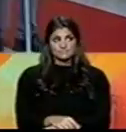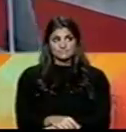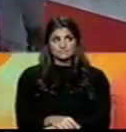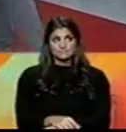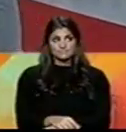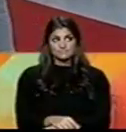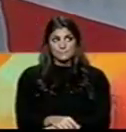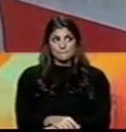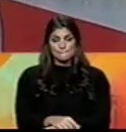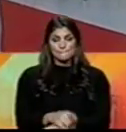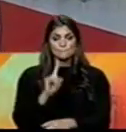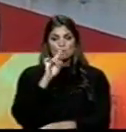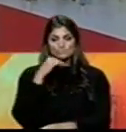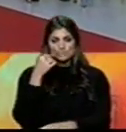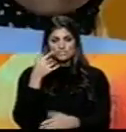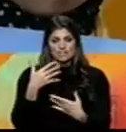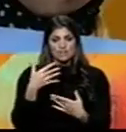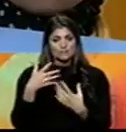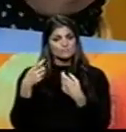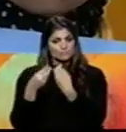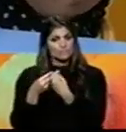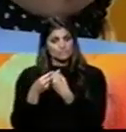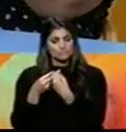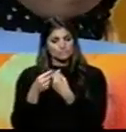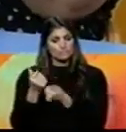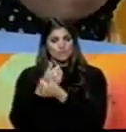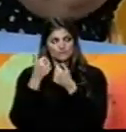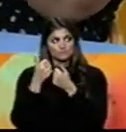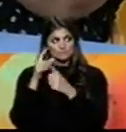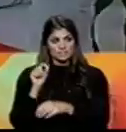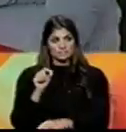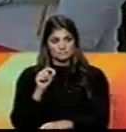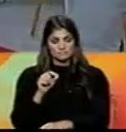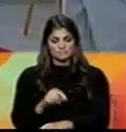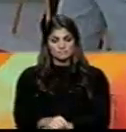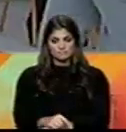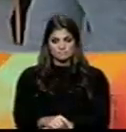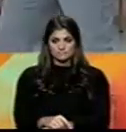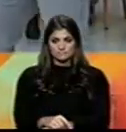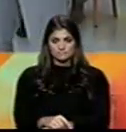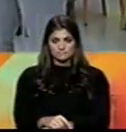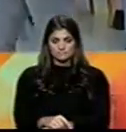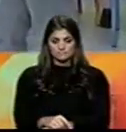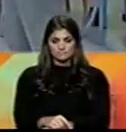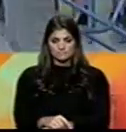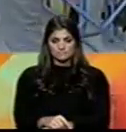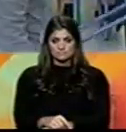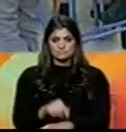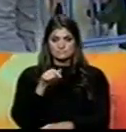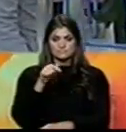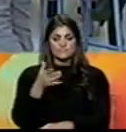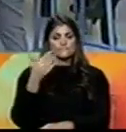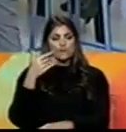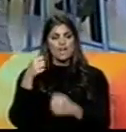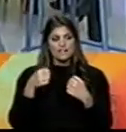Ou um docinho. Também fica bom com um docinho, uma compota. Ou com mel, um fiozinho de mel também. Vamos lá. Tiramos aqui esta cadeira. Sai